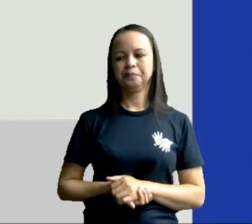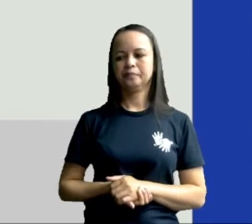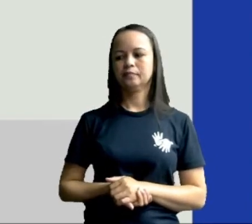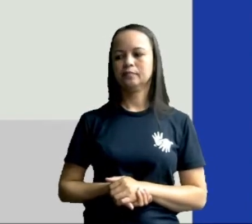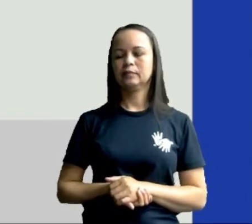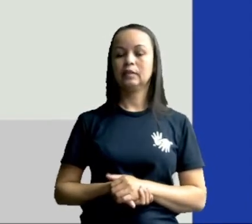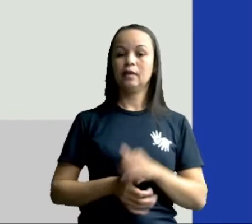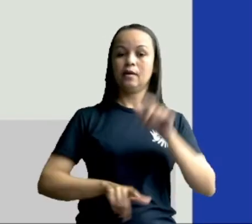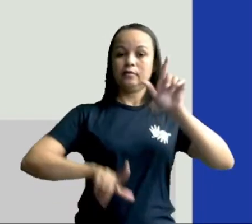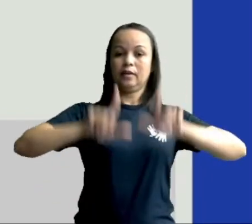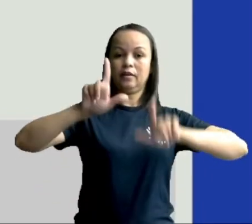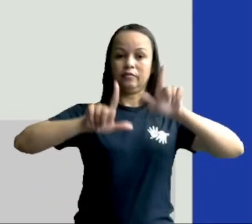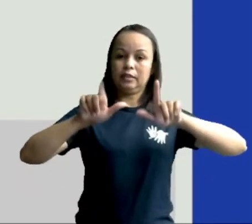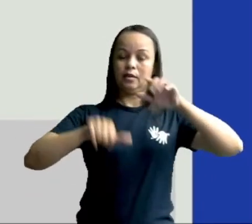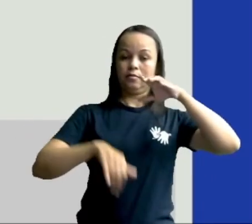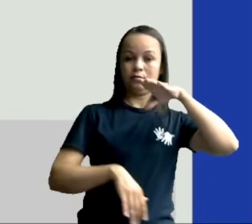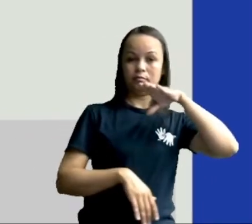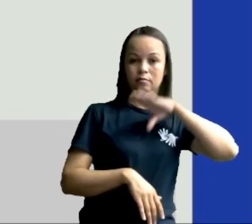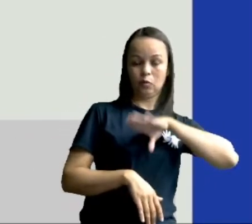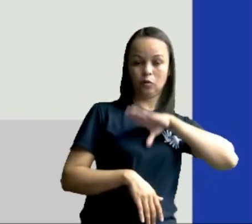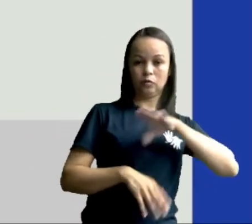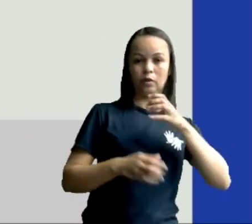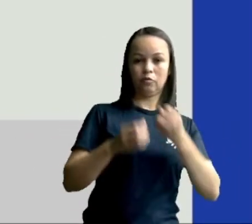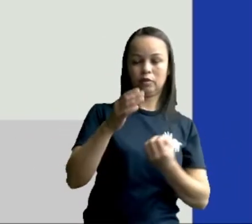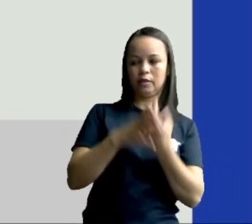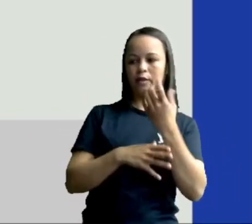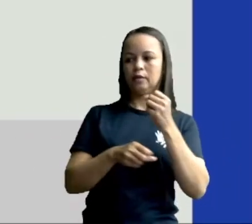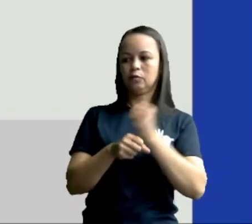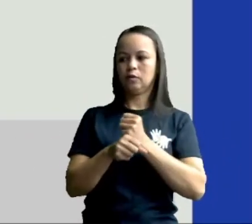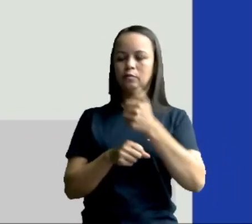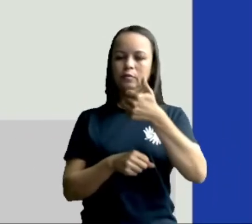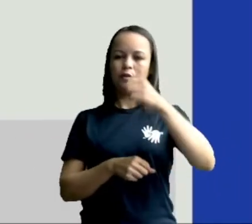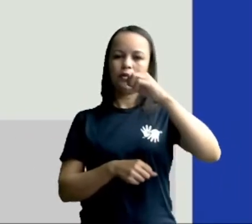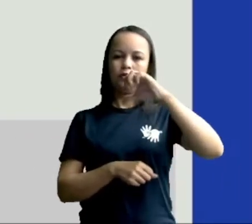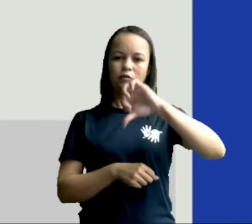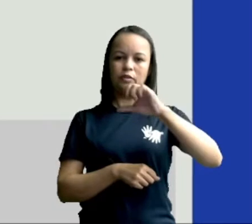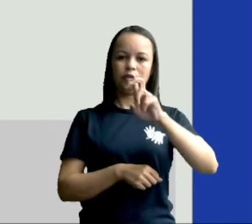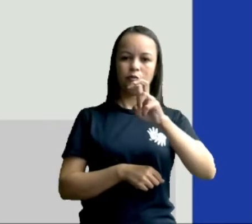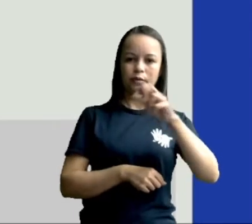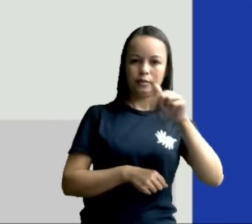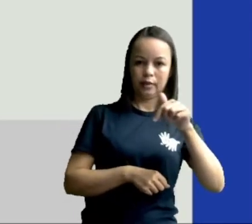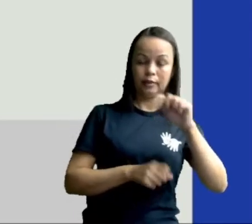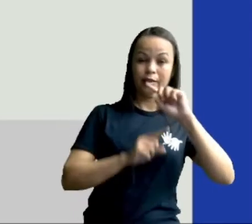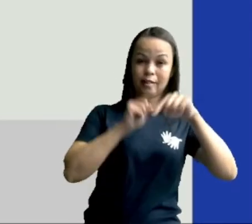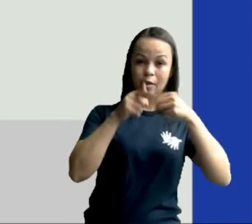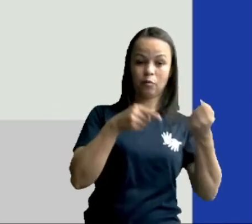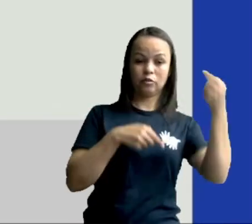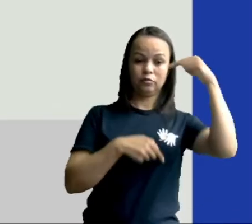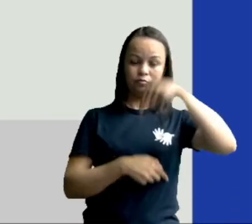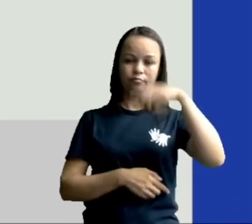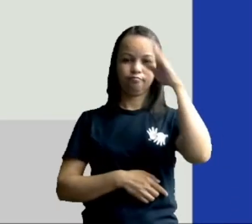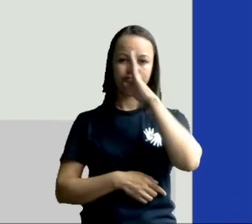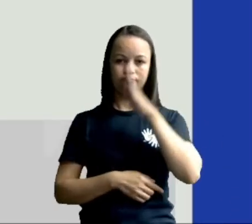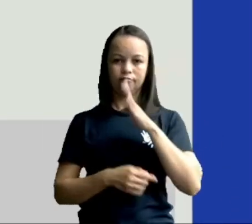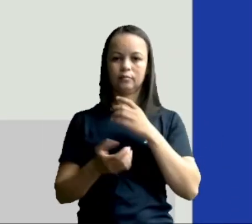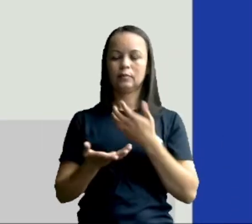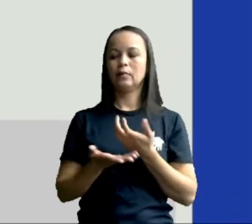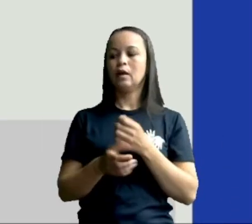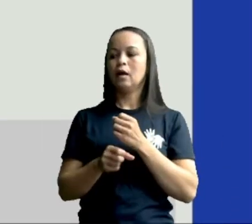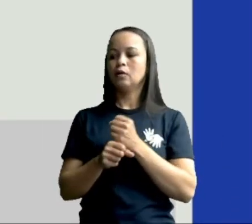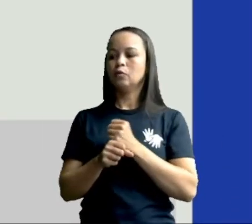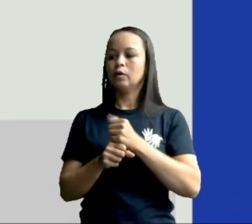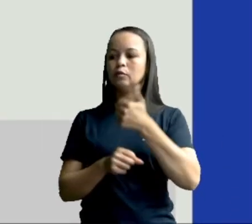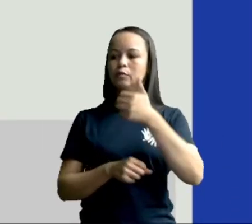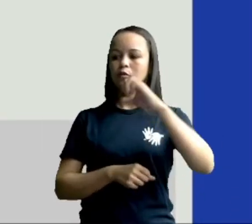A televisão em Portugal, ela surgiu em 1957, depois foi que veio para cá. No ano de 1957, a 7 de